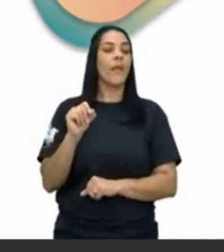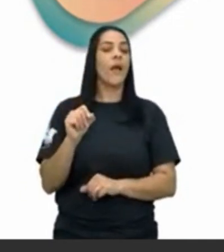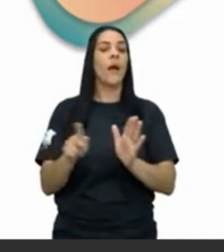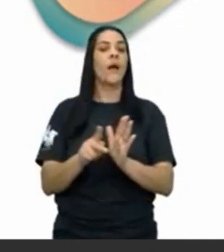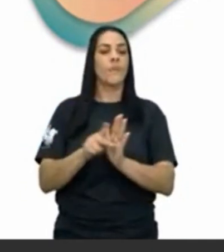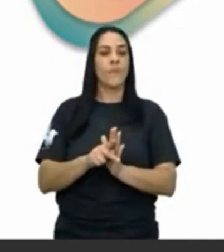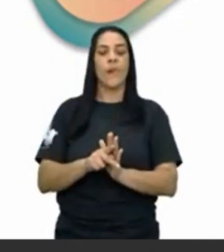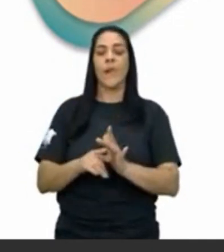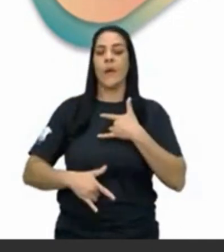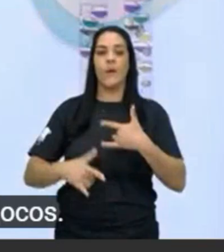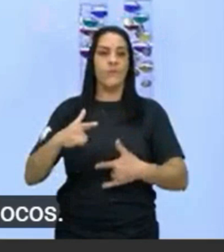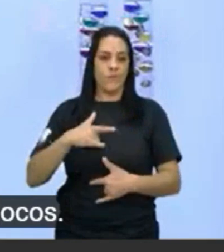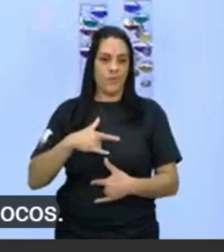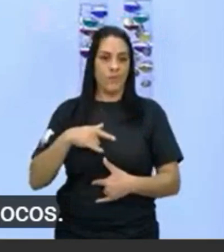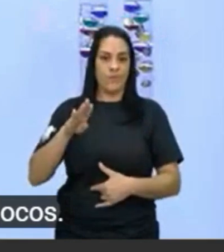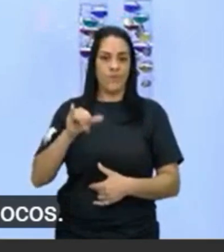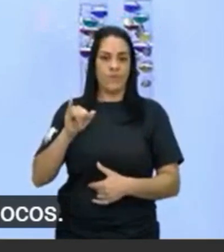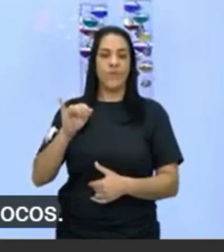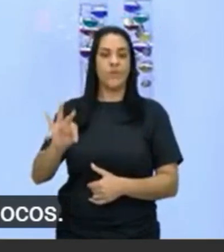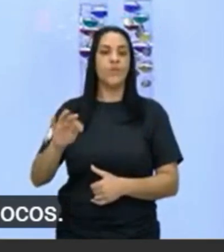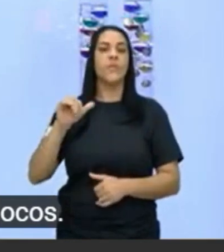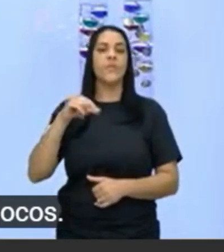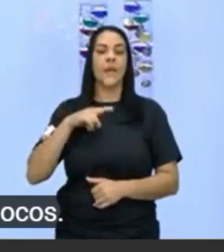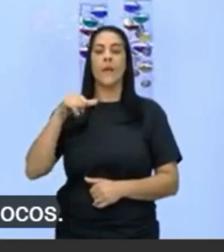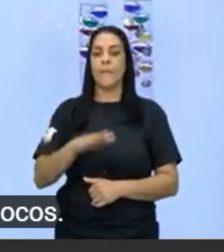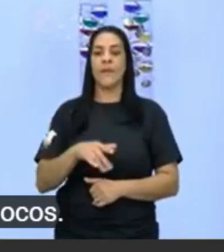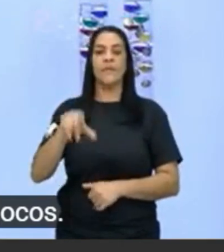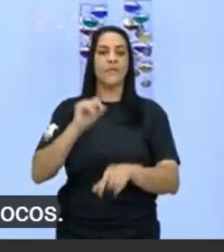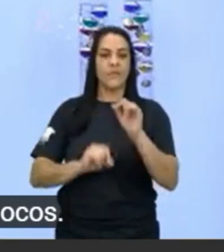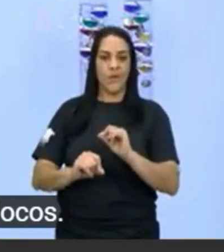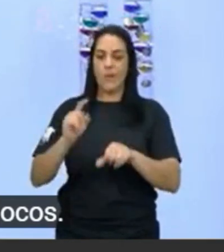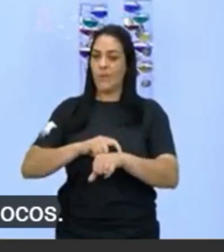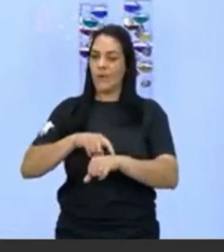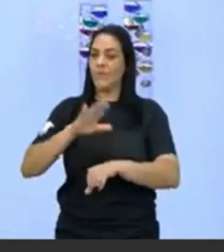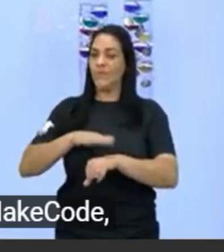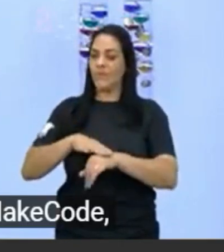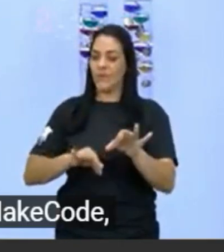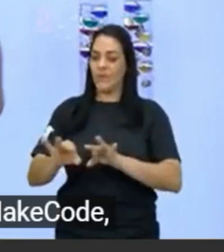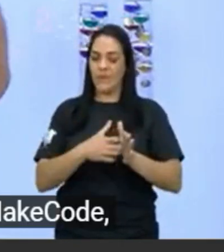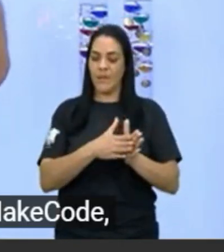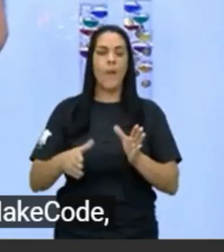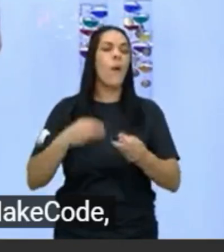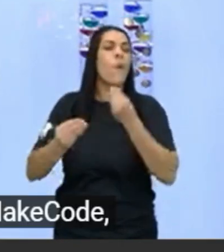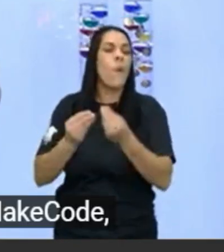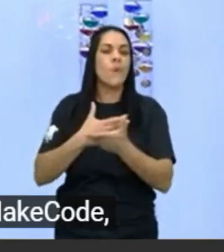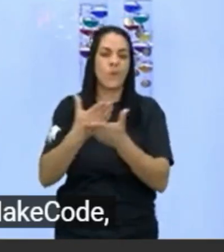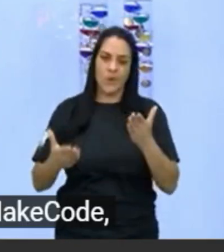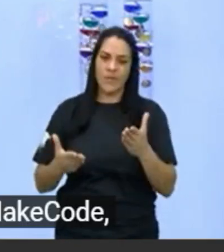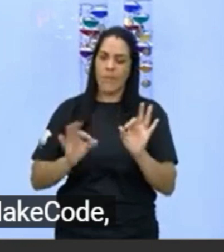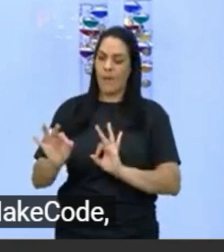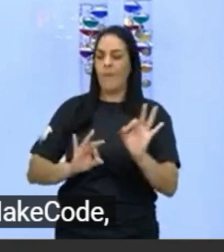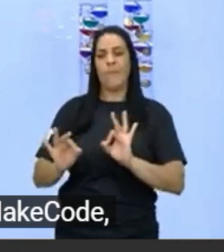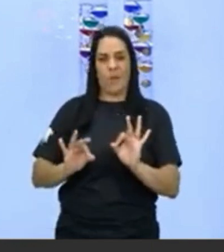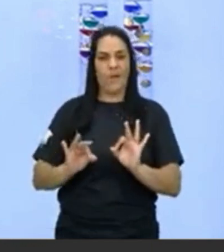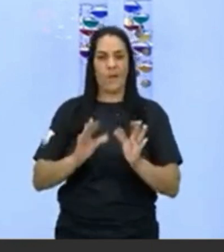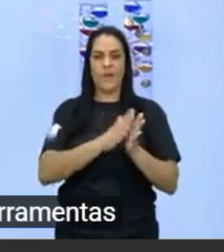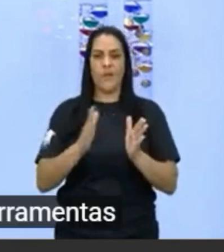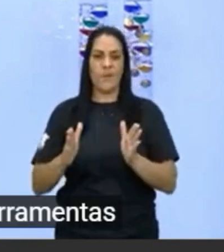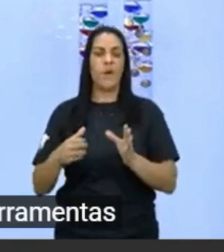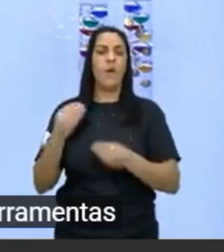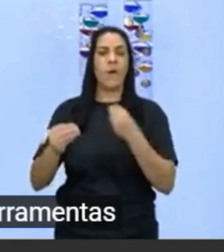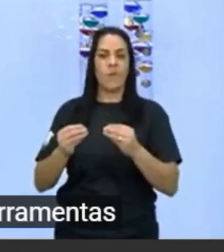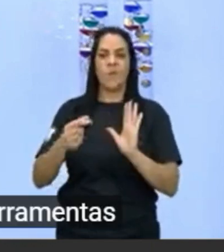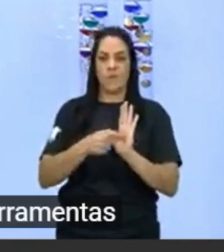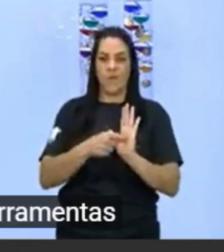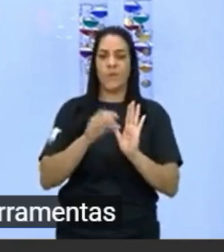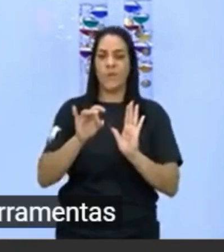A extensão RobotBit, ela vai dar mais opções na hora de fazer a programação em blocos. Como assim? Quando a gente programa em blocos lá no MakeCode,